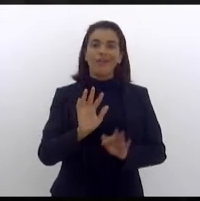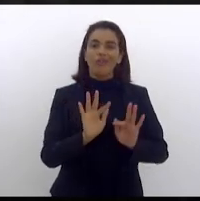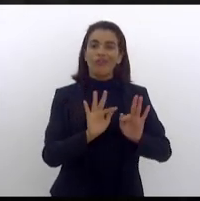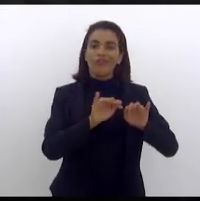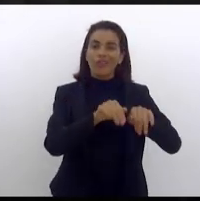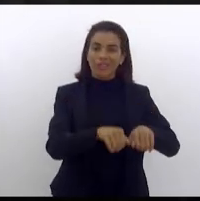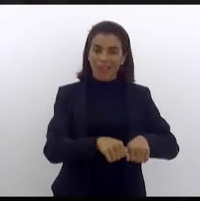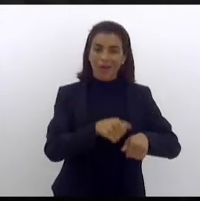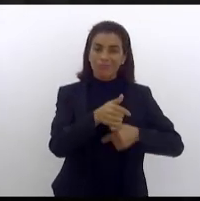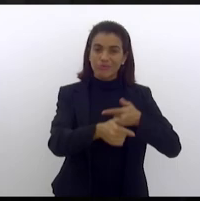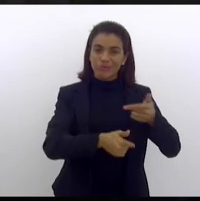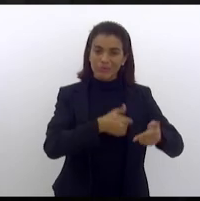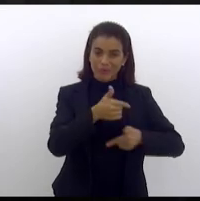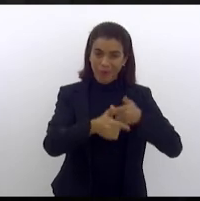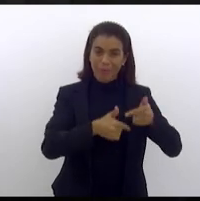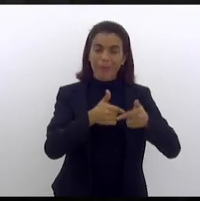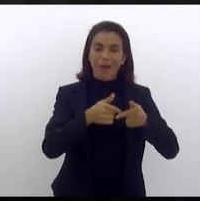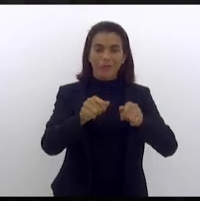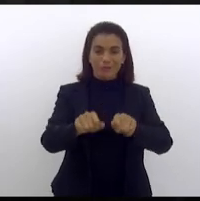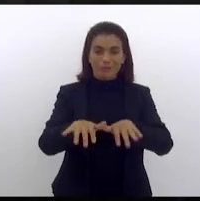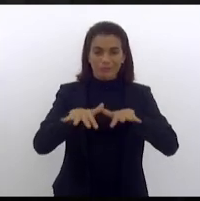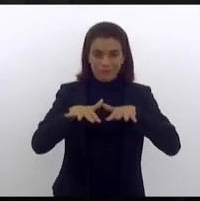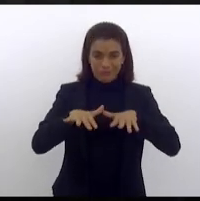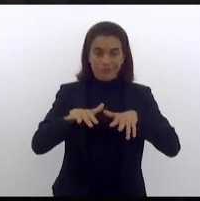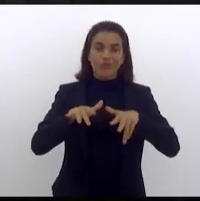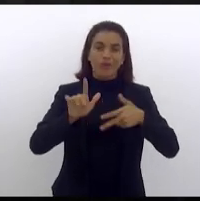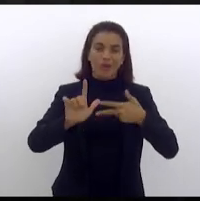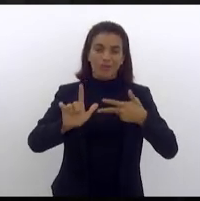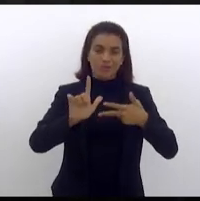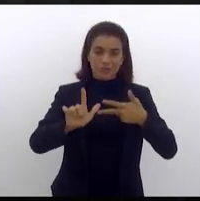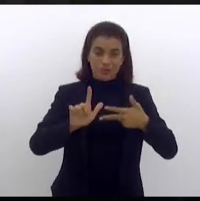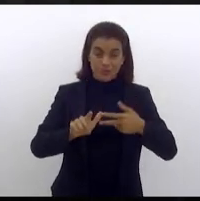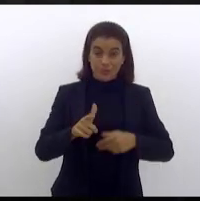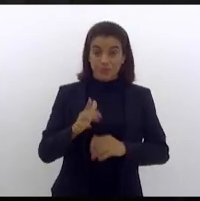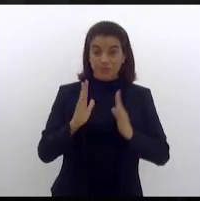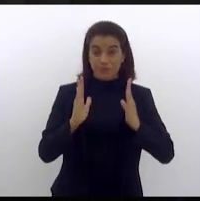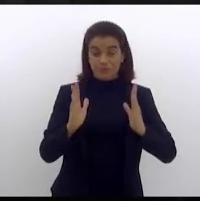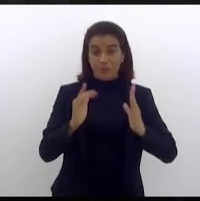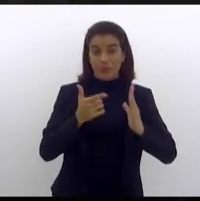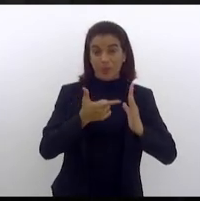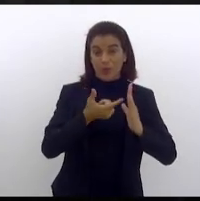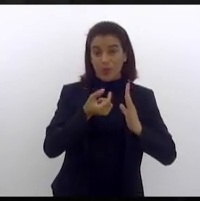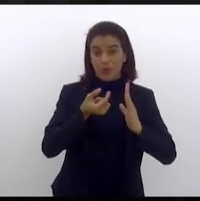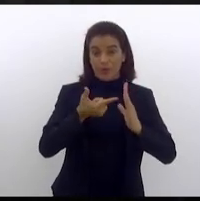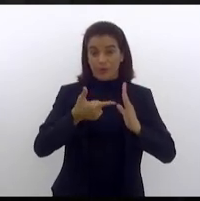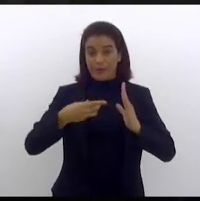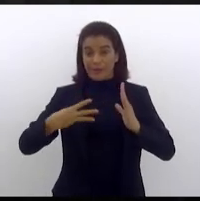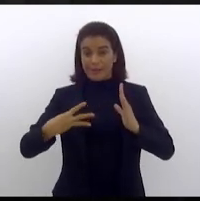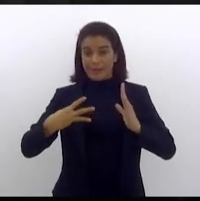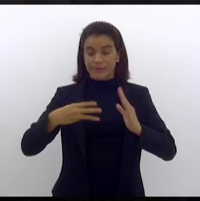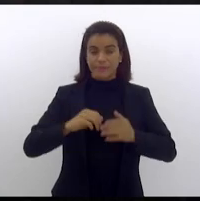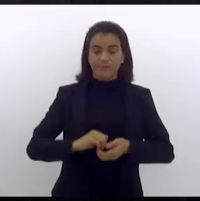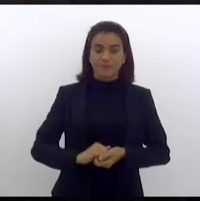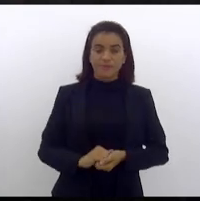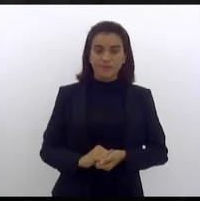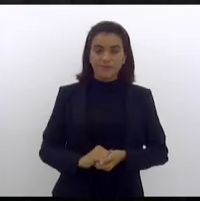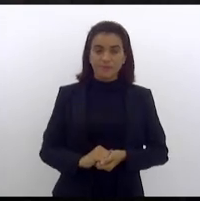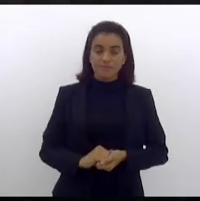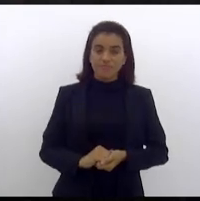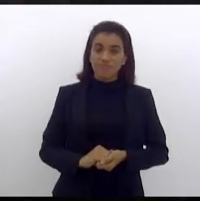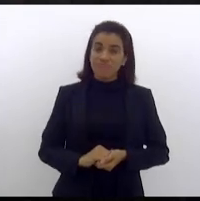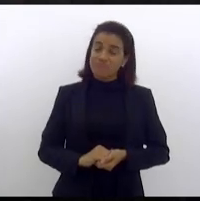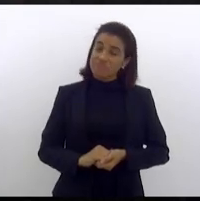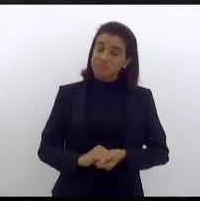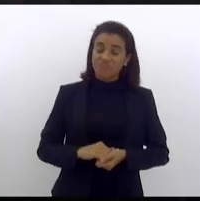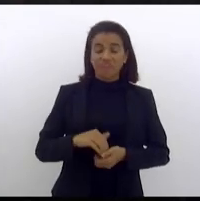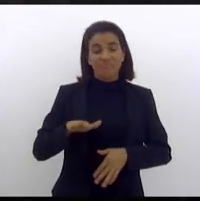exercício parlamentar do exercício de 2023 Possivelmente